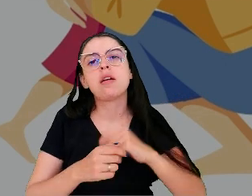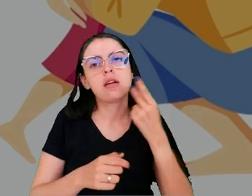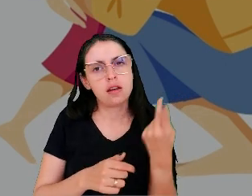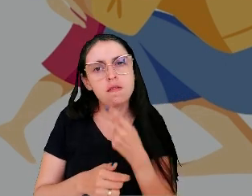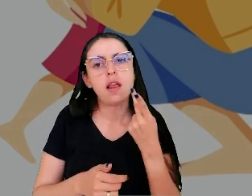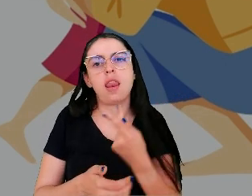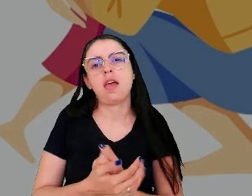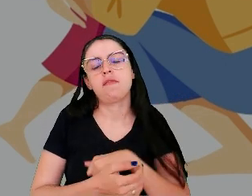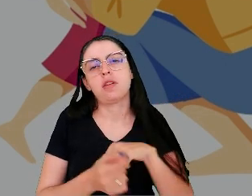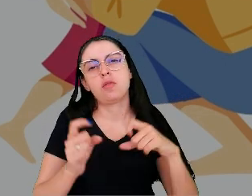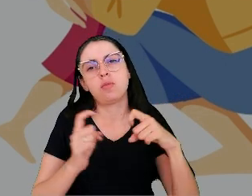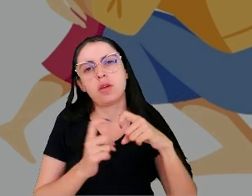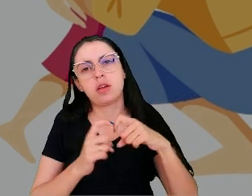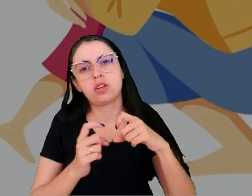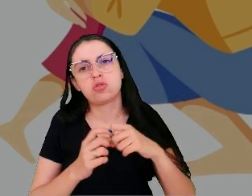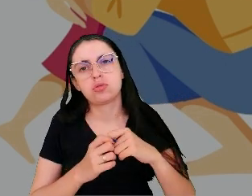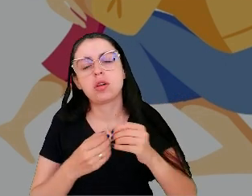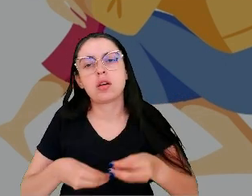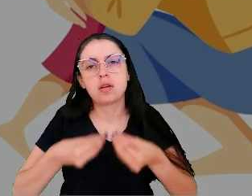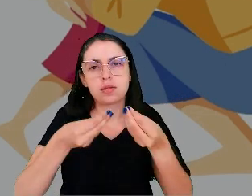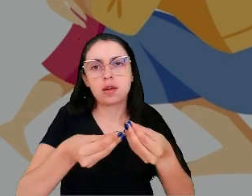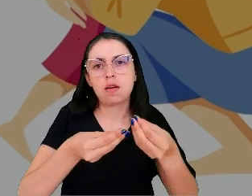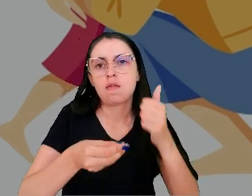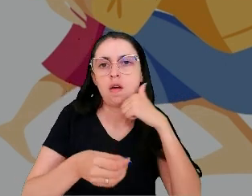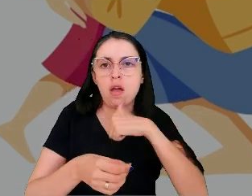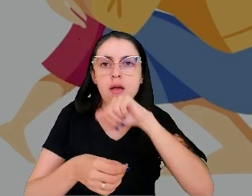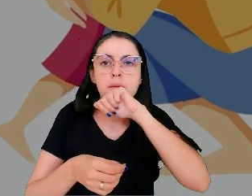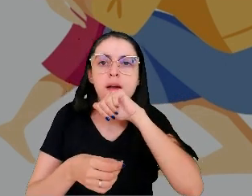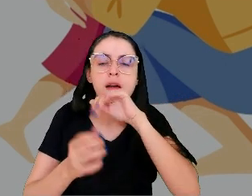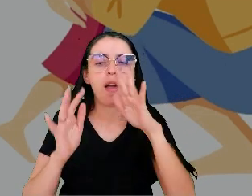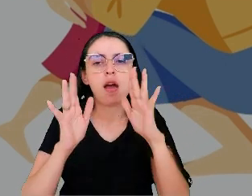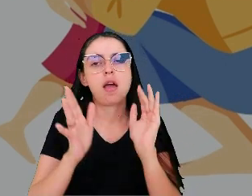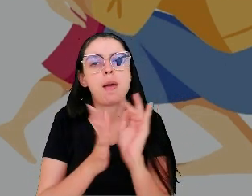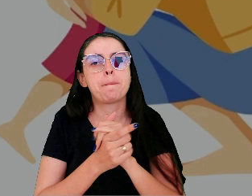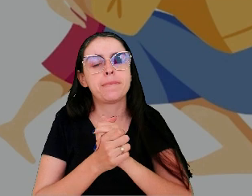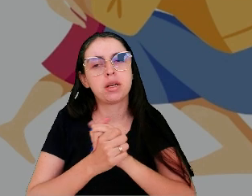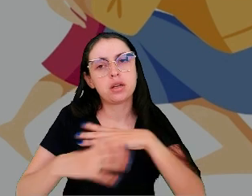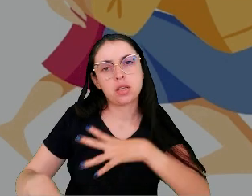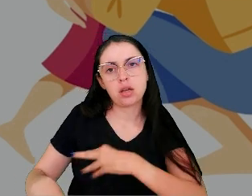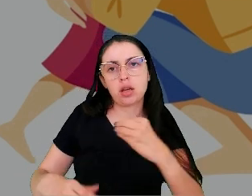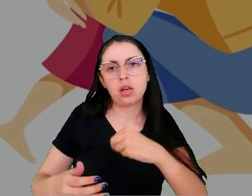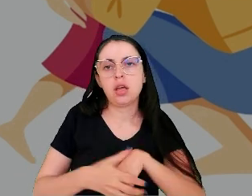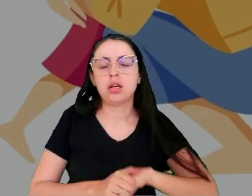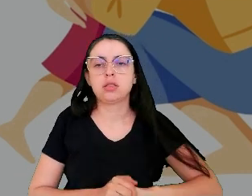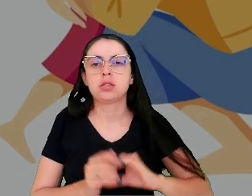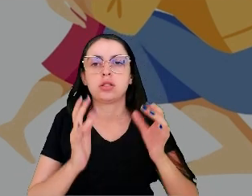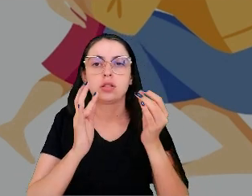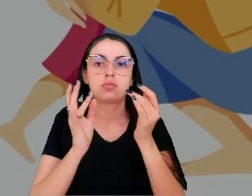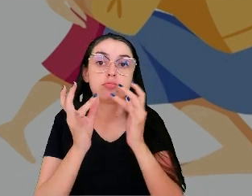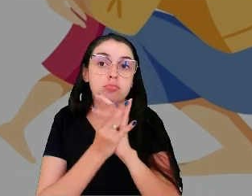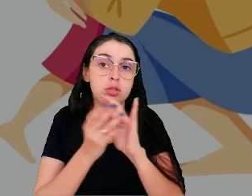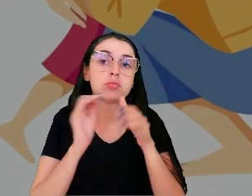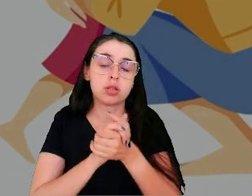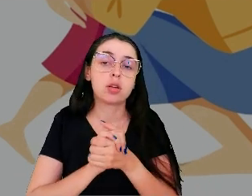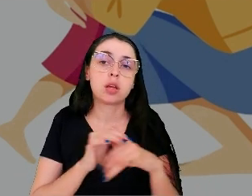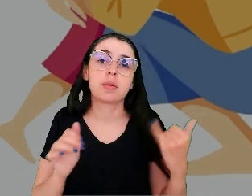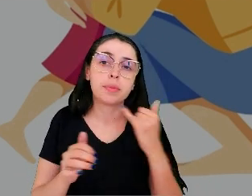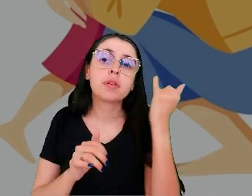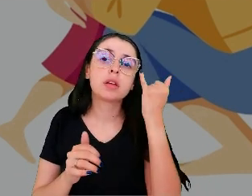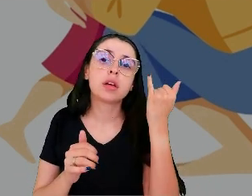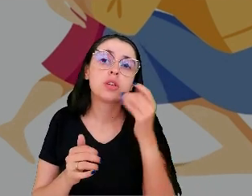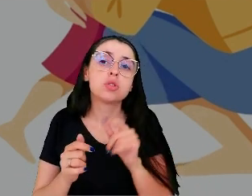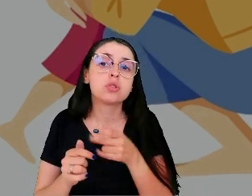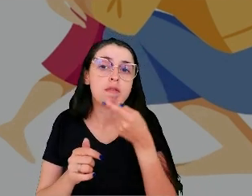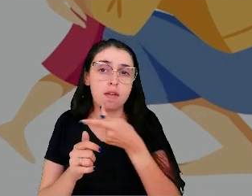médica tanto a esposa como a criança que estava ali na barriga, né? E é importante dizer que